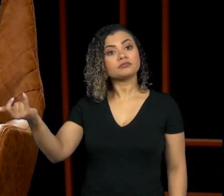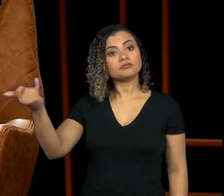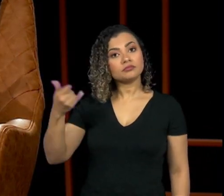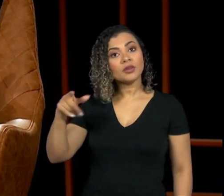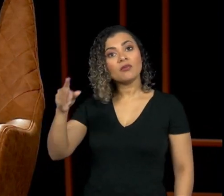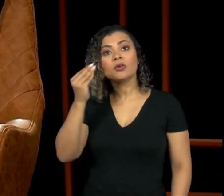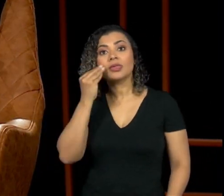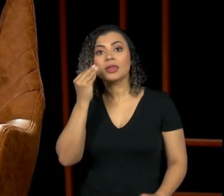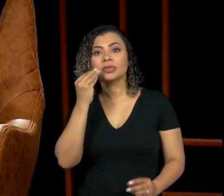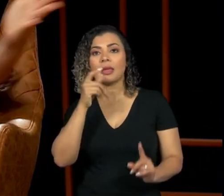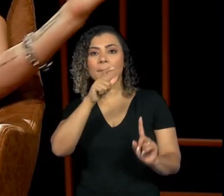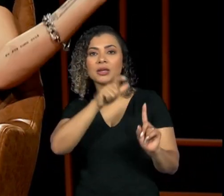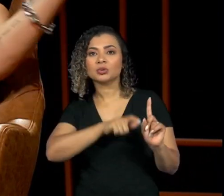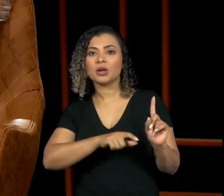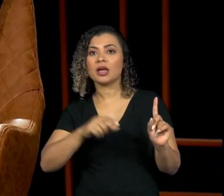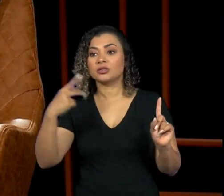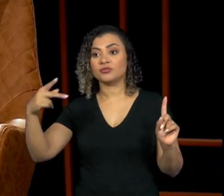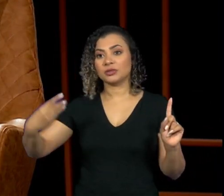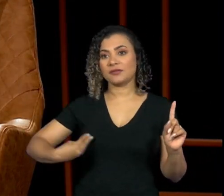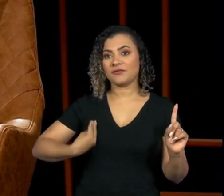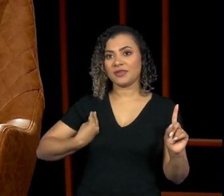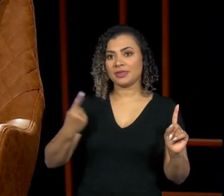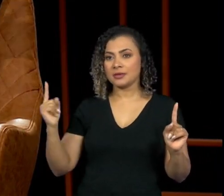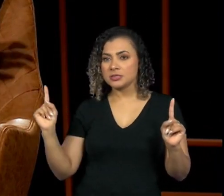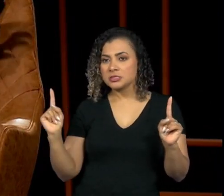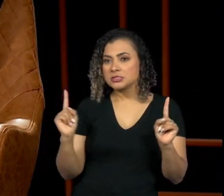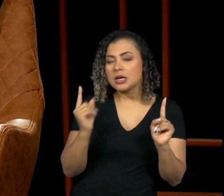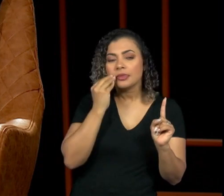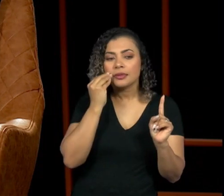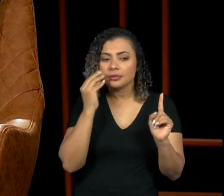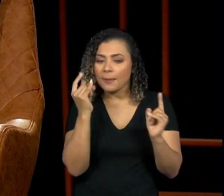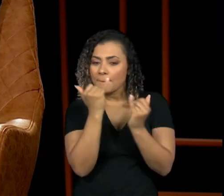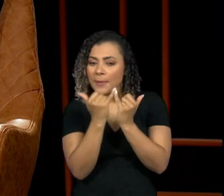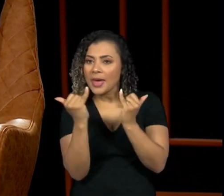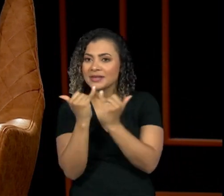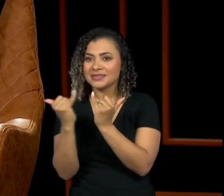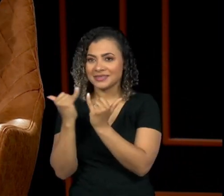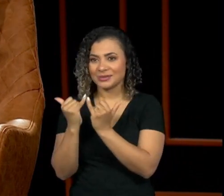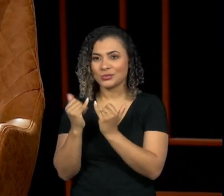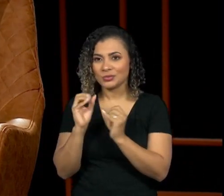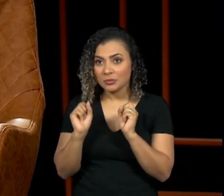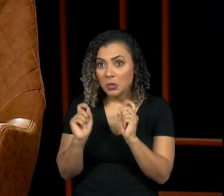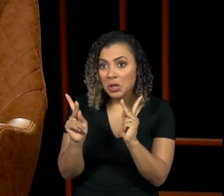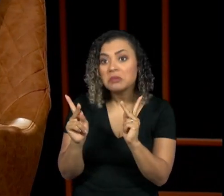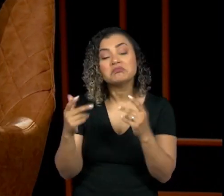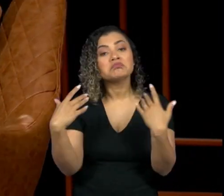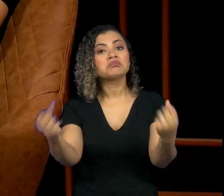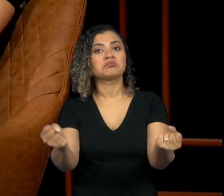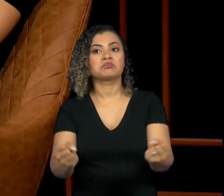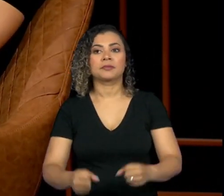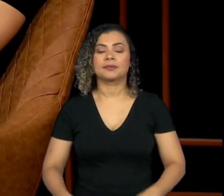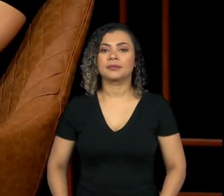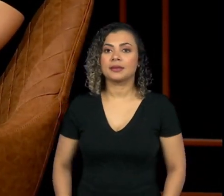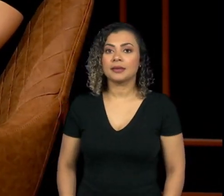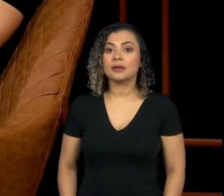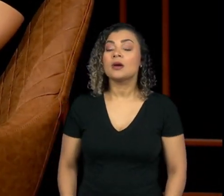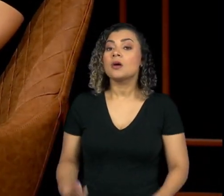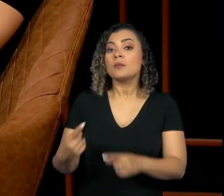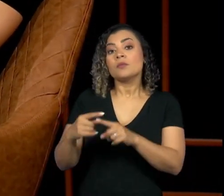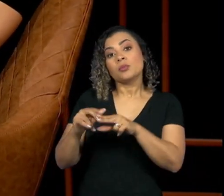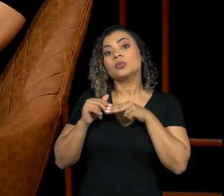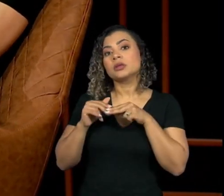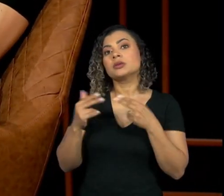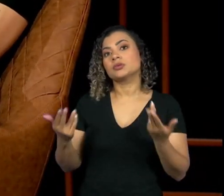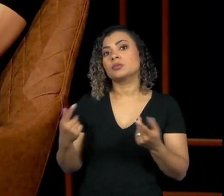vou aproximar a personagem da sua personalidade. Eu falei, ok. Então, agora é mais viável. Porque era isso,